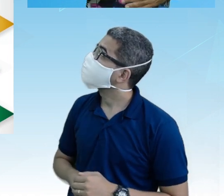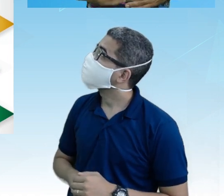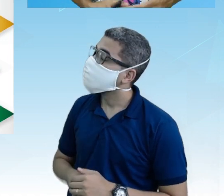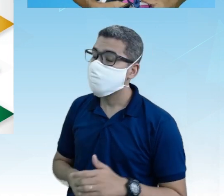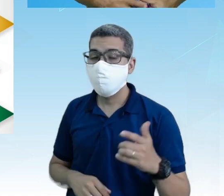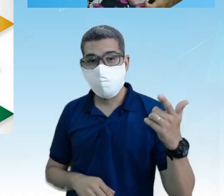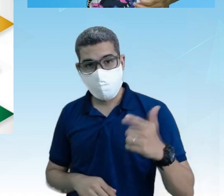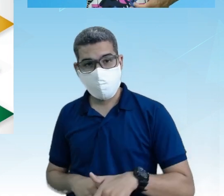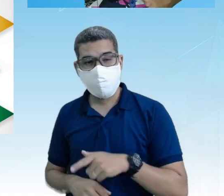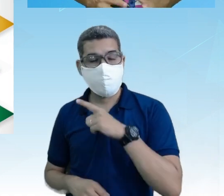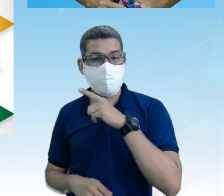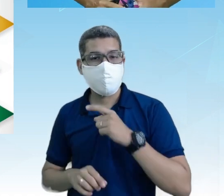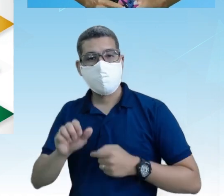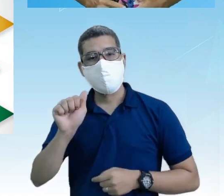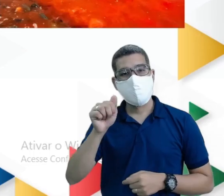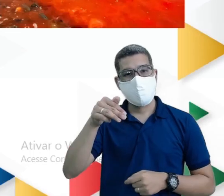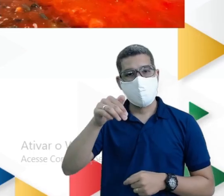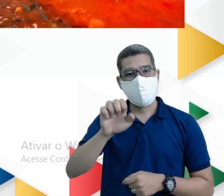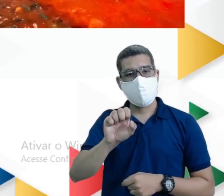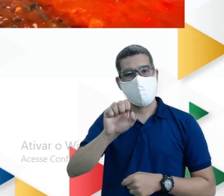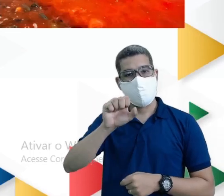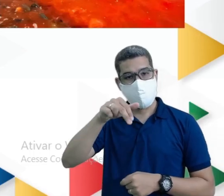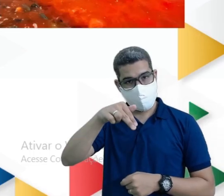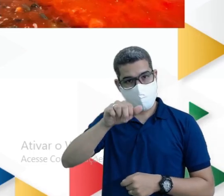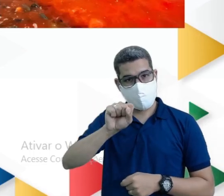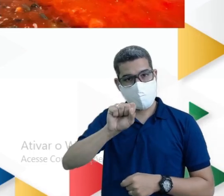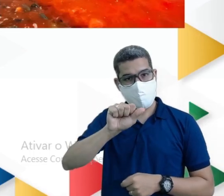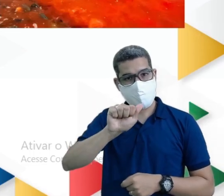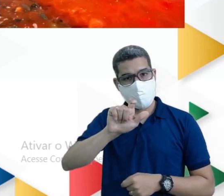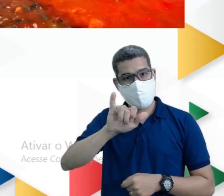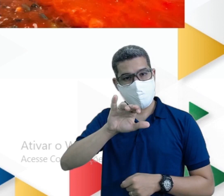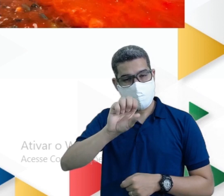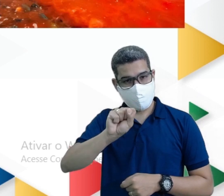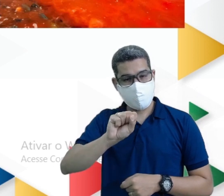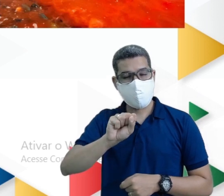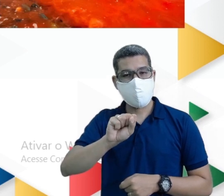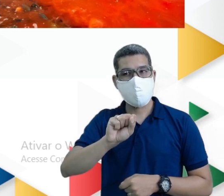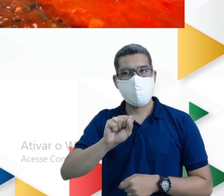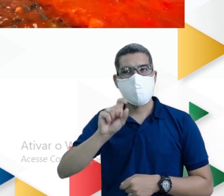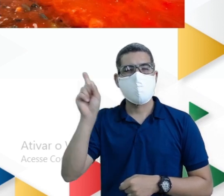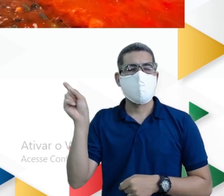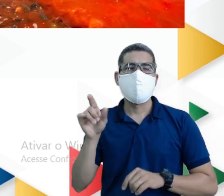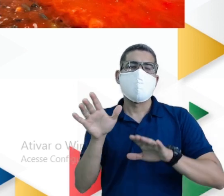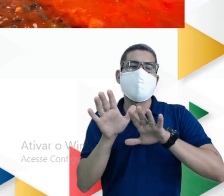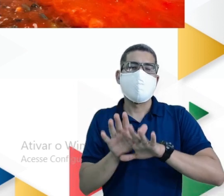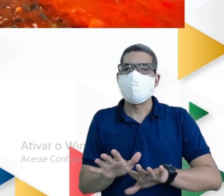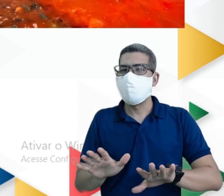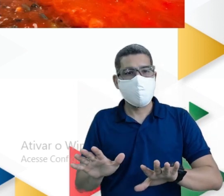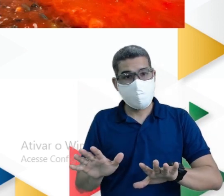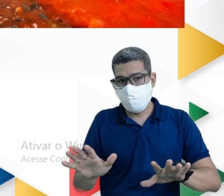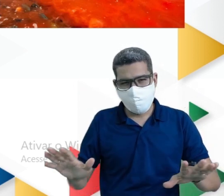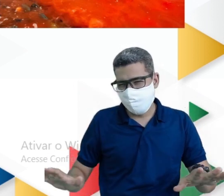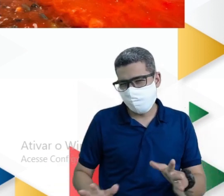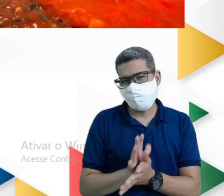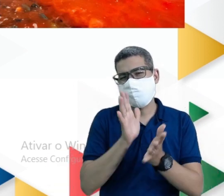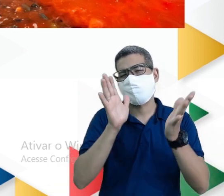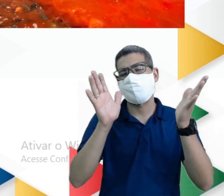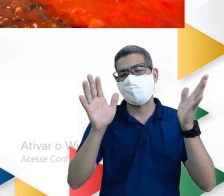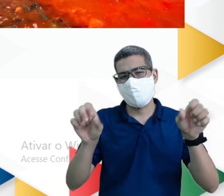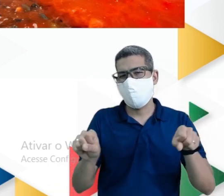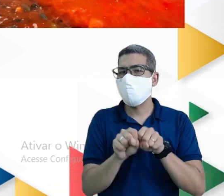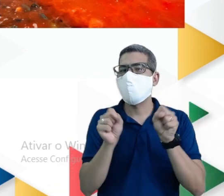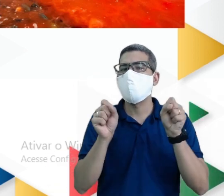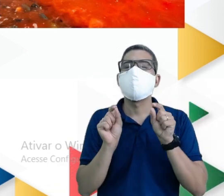uma relação interespecífica, mas ela não é harmônica, ela é desarmônica. O que é que vai acontecer